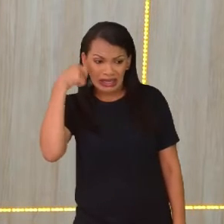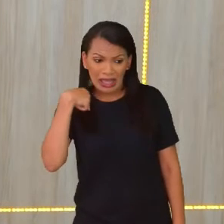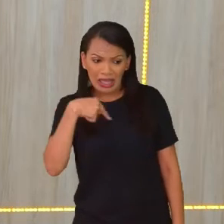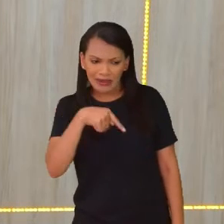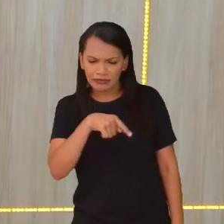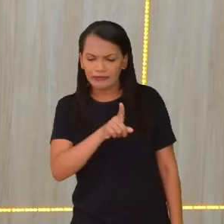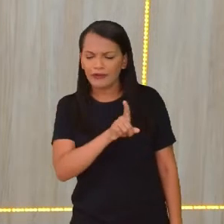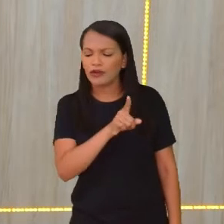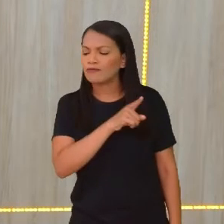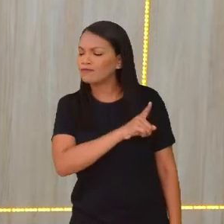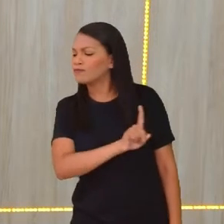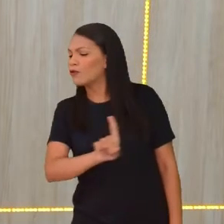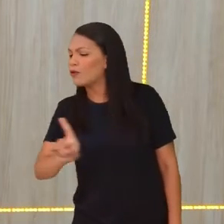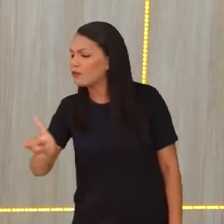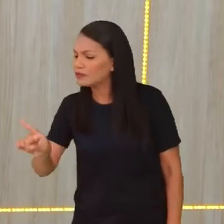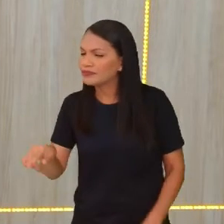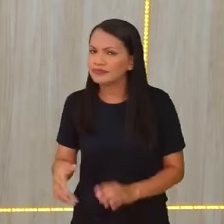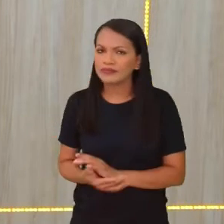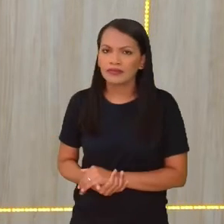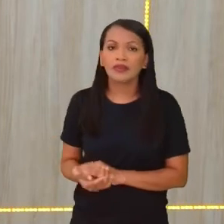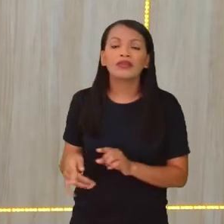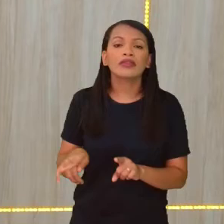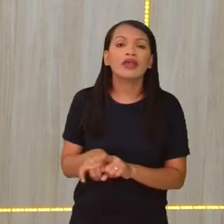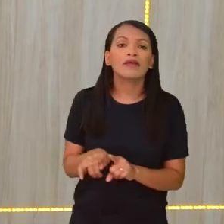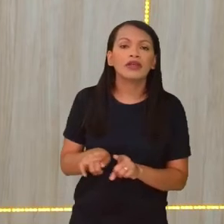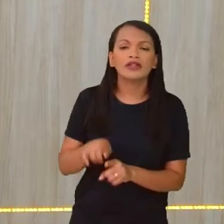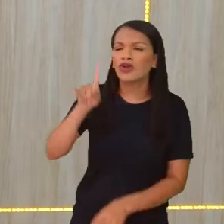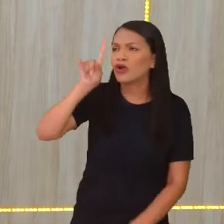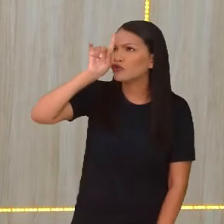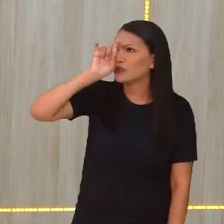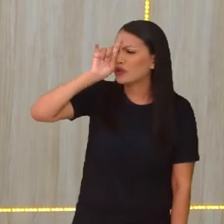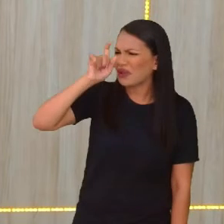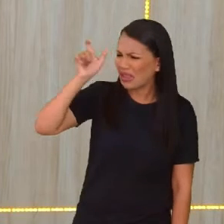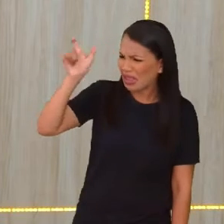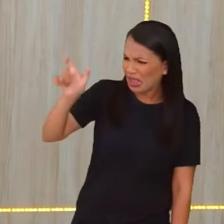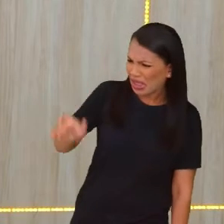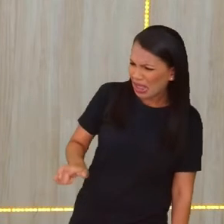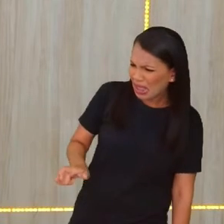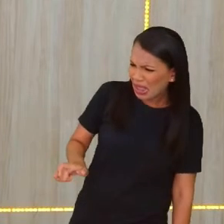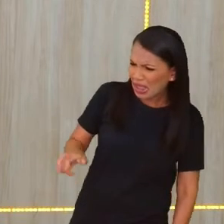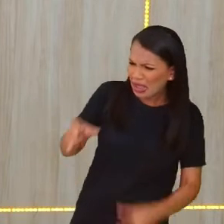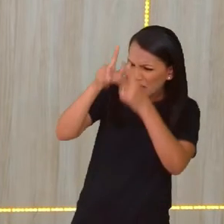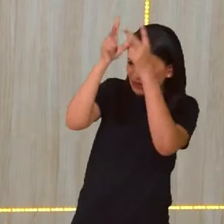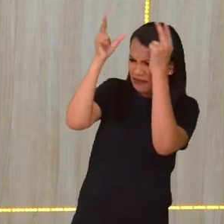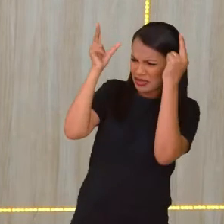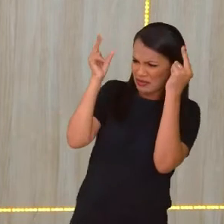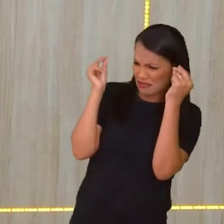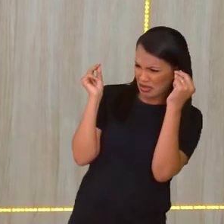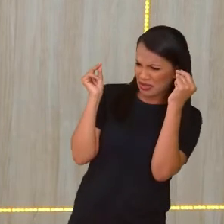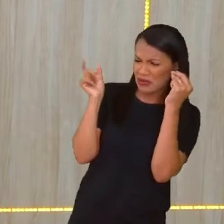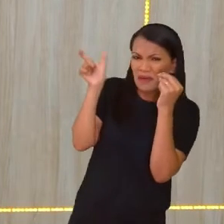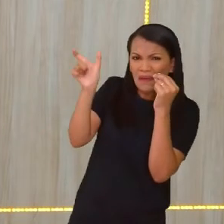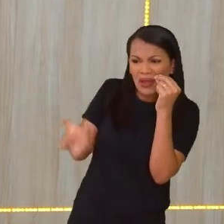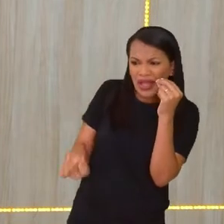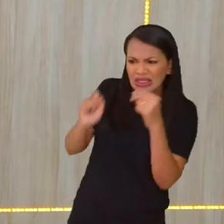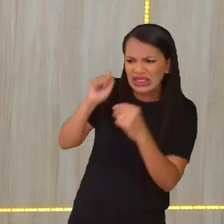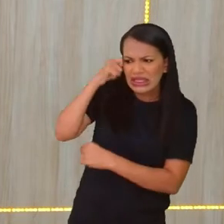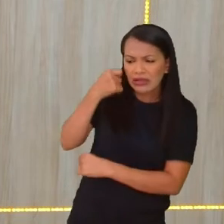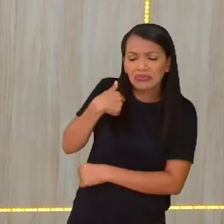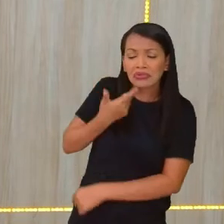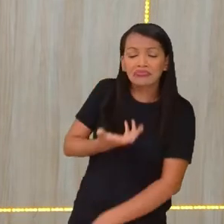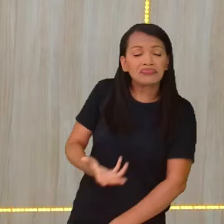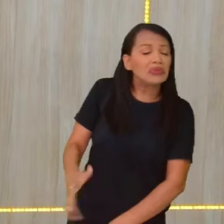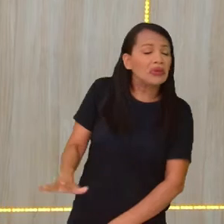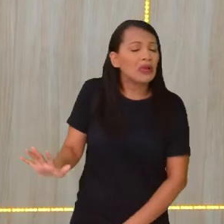atendidas no hospital, porque o enfermeiro ou a enfermeira são pessoas negras. E assim,